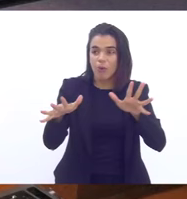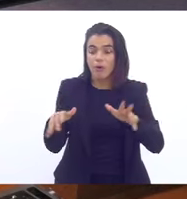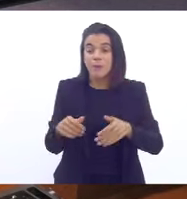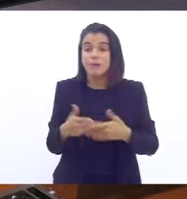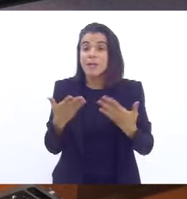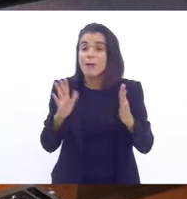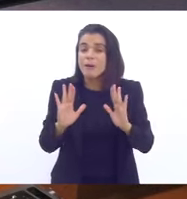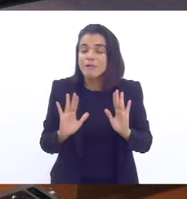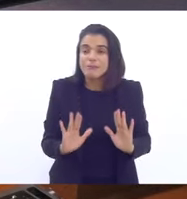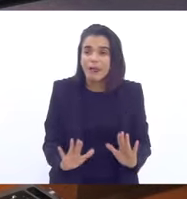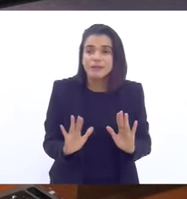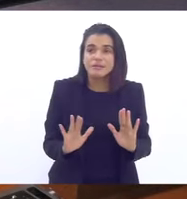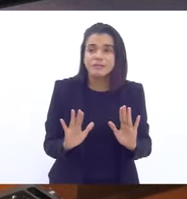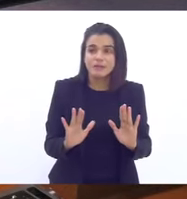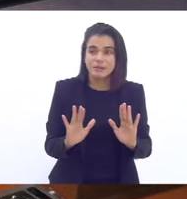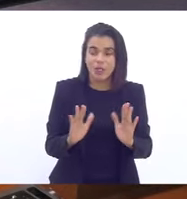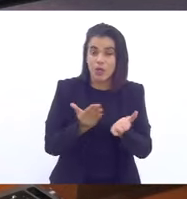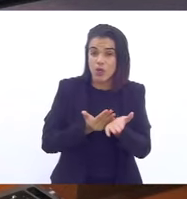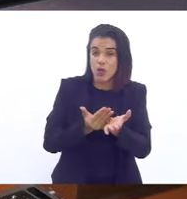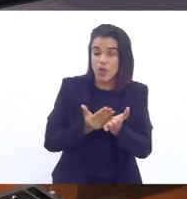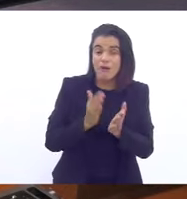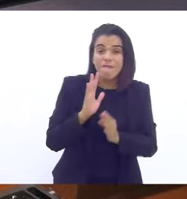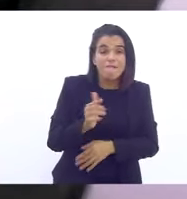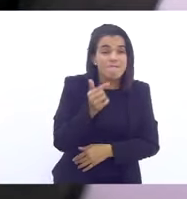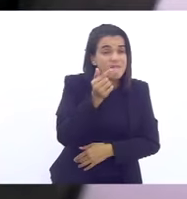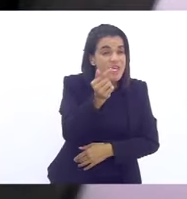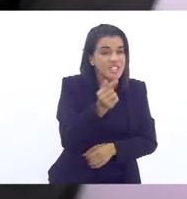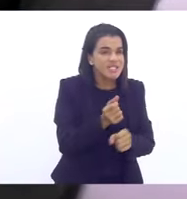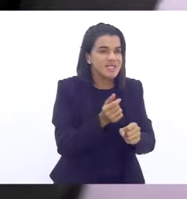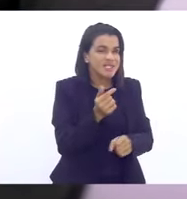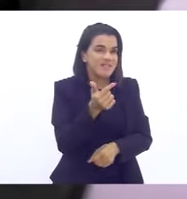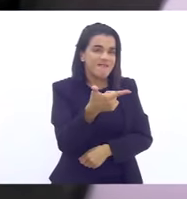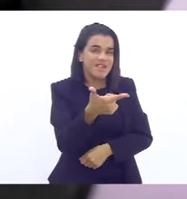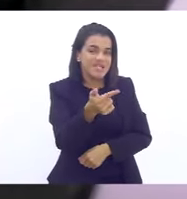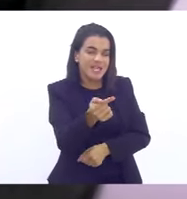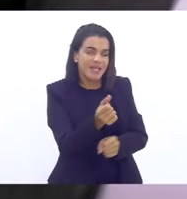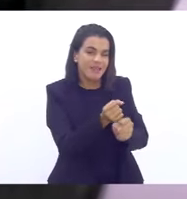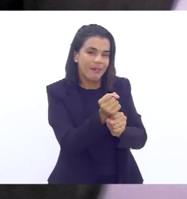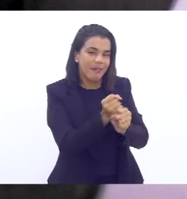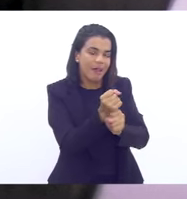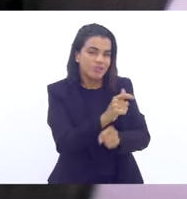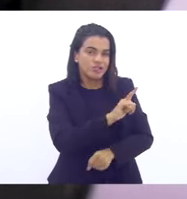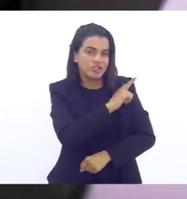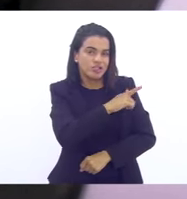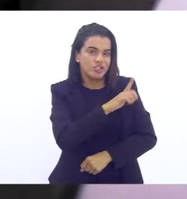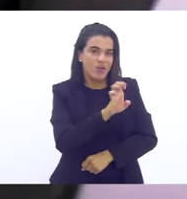Mas, a partir de 27 anos de gestão da Enel e Light,